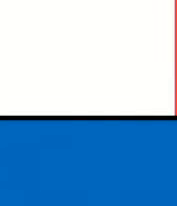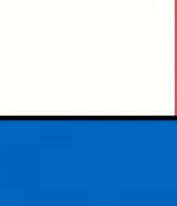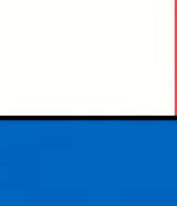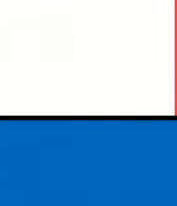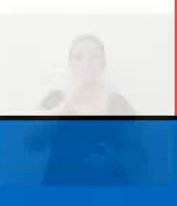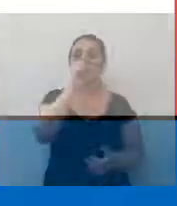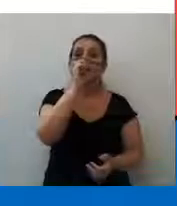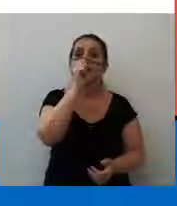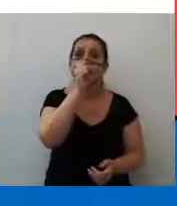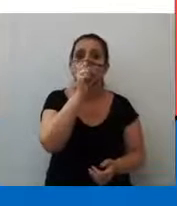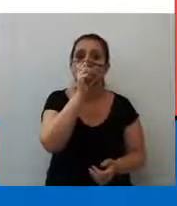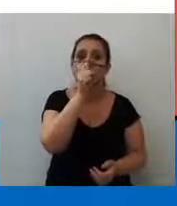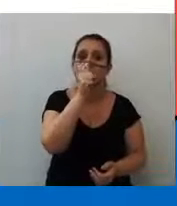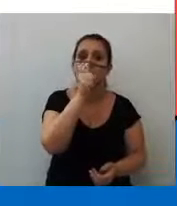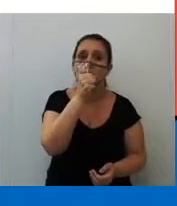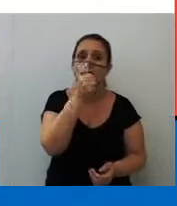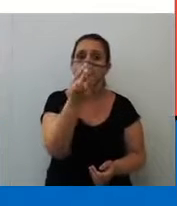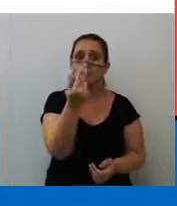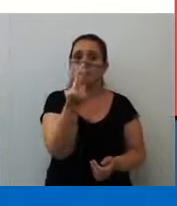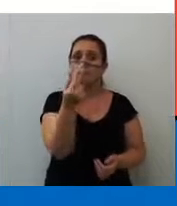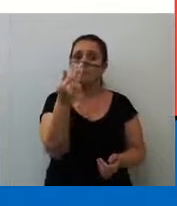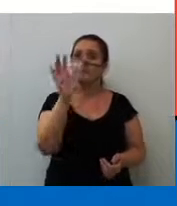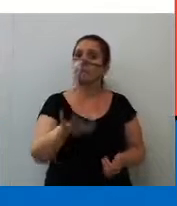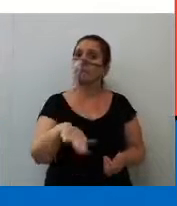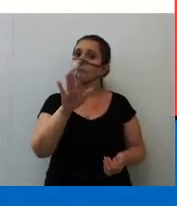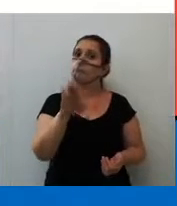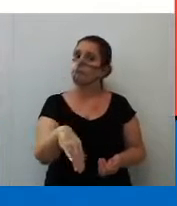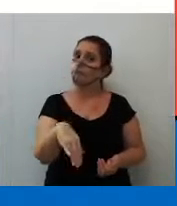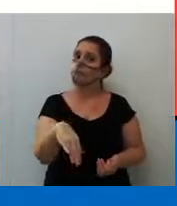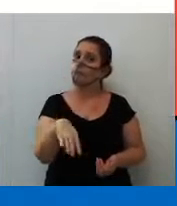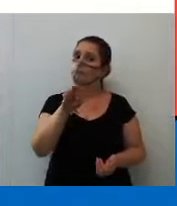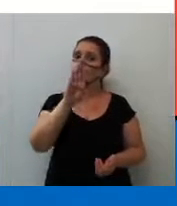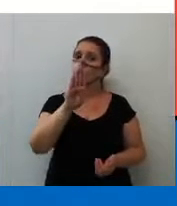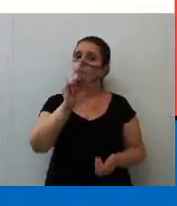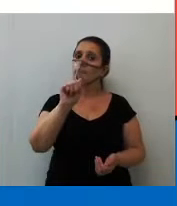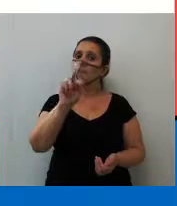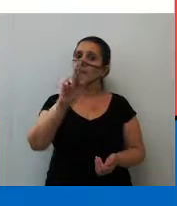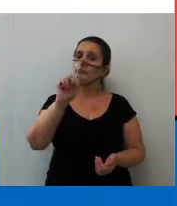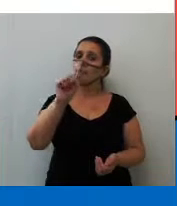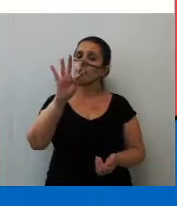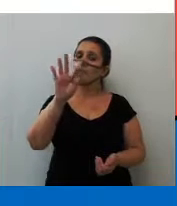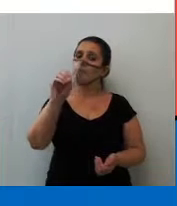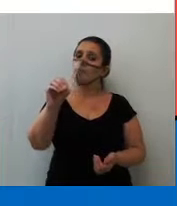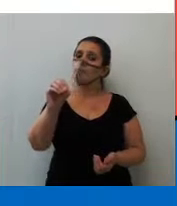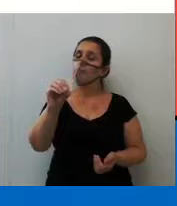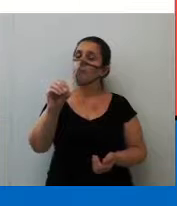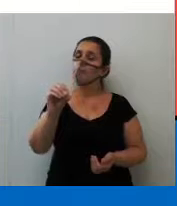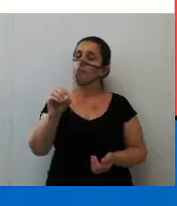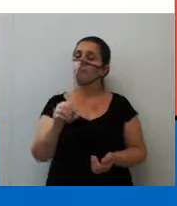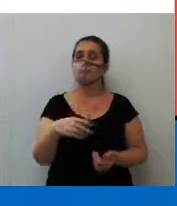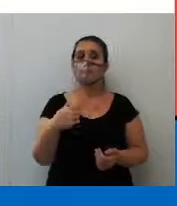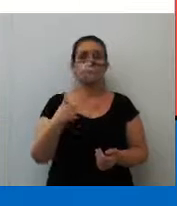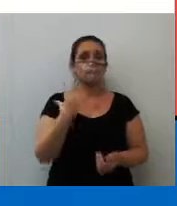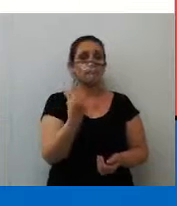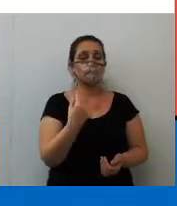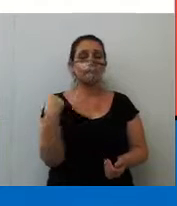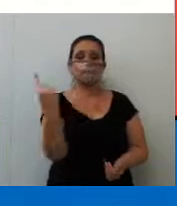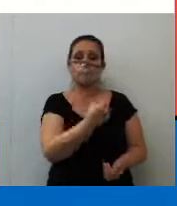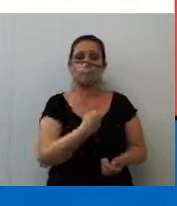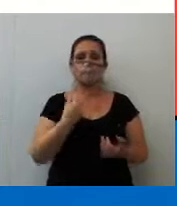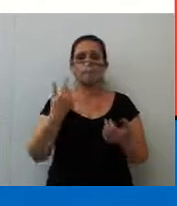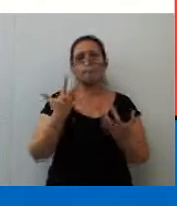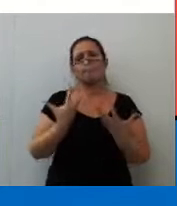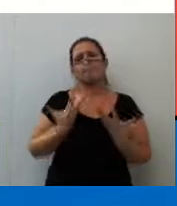as laranjas custam barato percebe barato função adverbial estamos muito